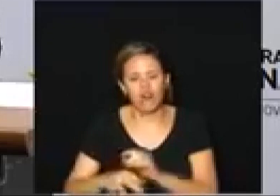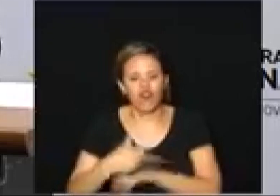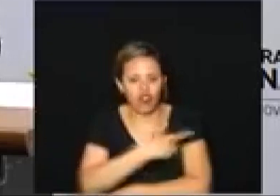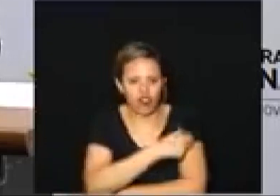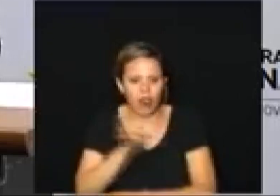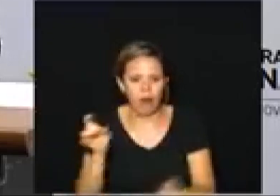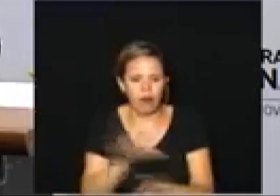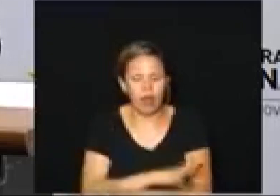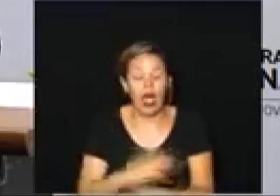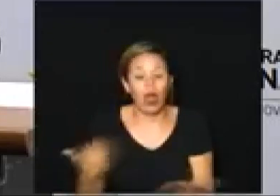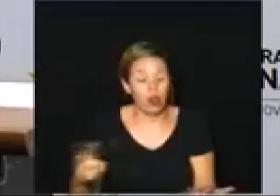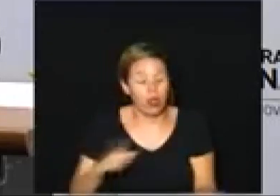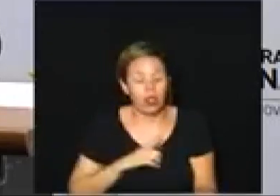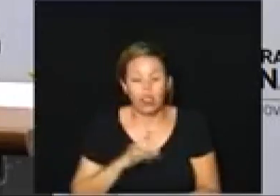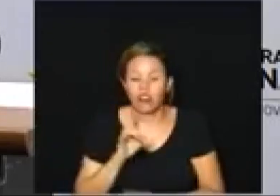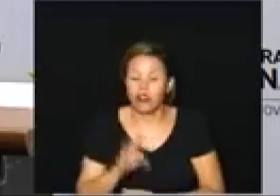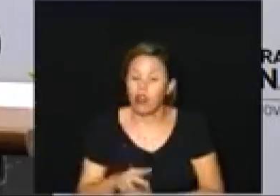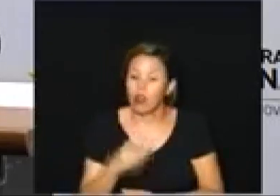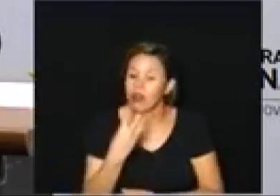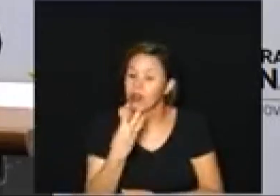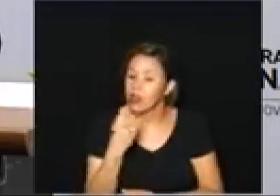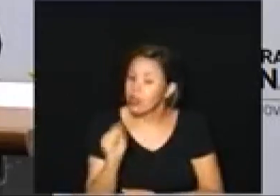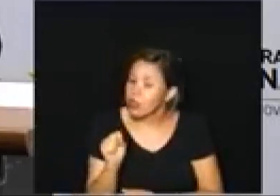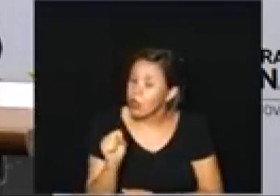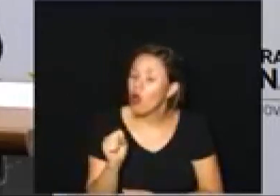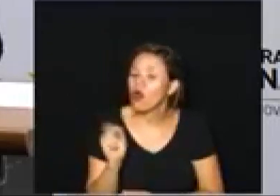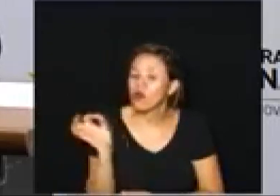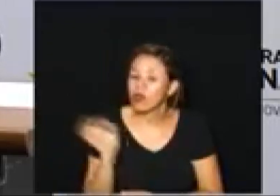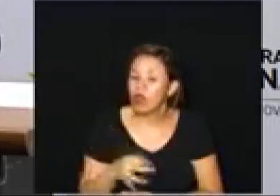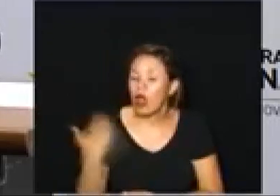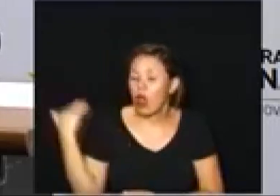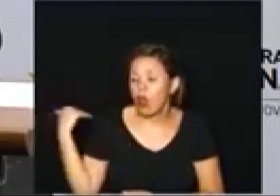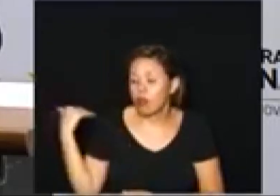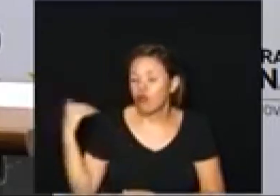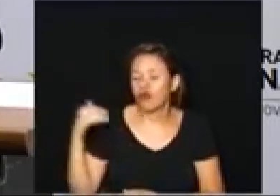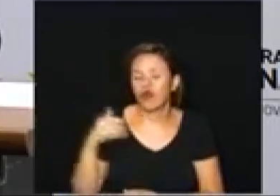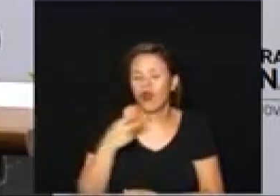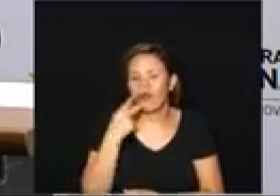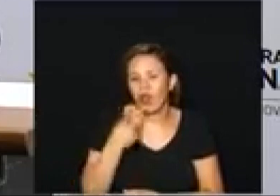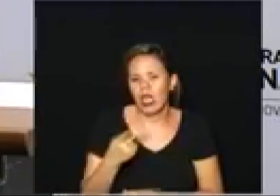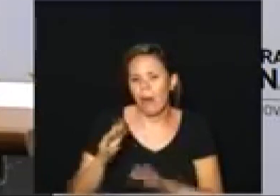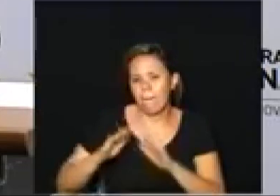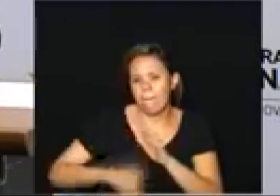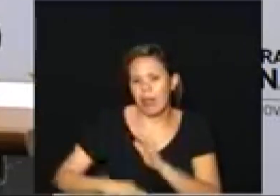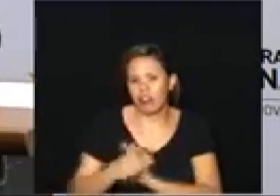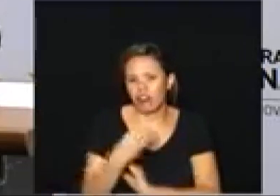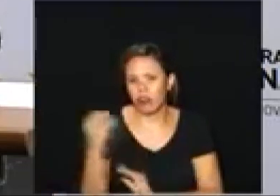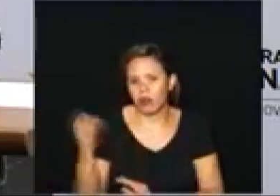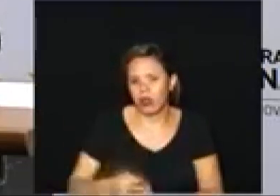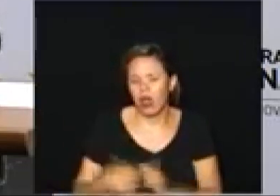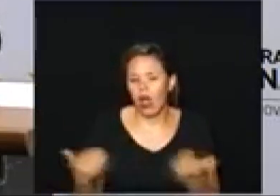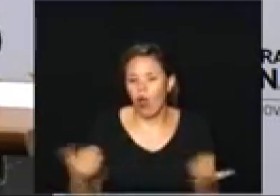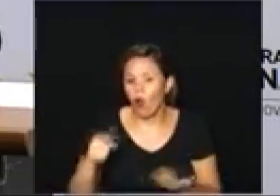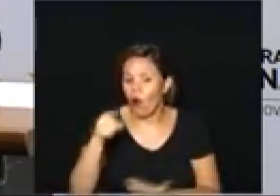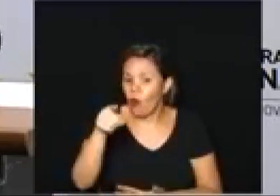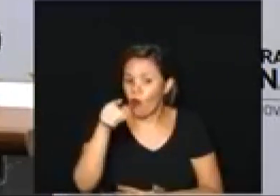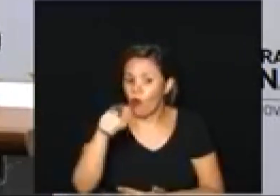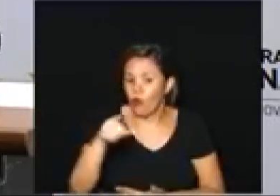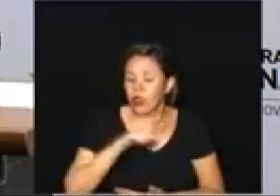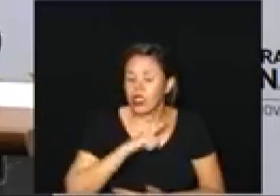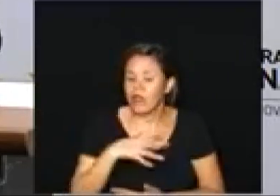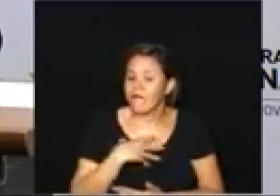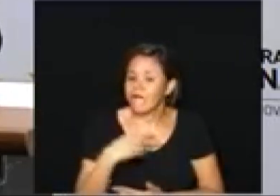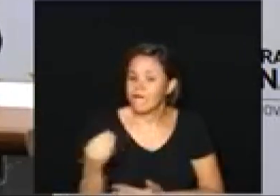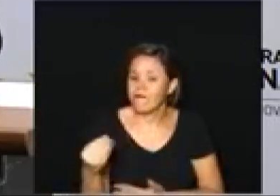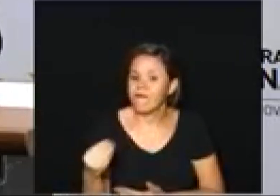com 38%. Deu um resultadinho. A última vez que eu falei estava abaixo de 30%. Mas se você tem filhos,